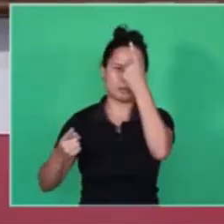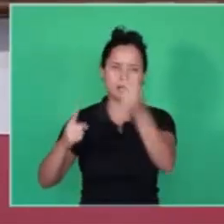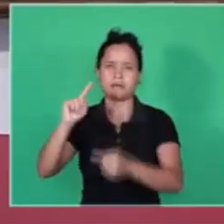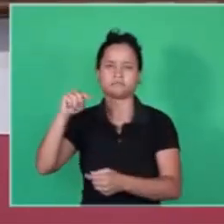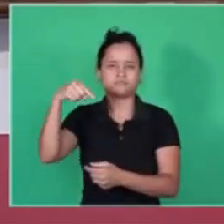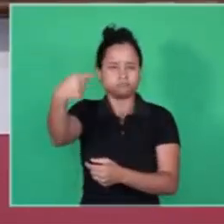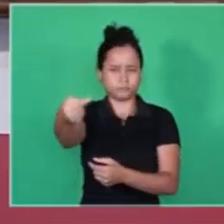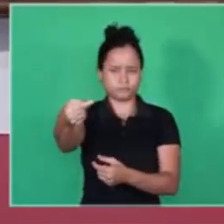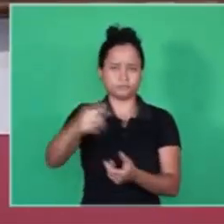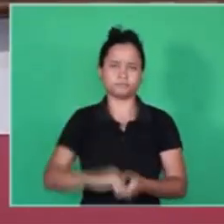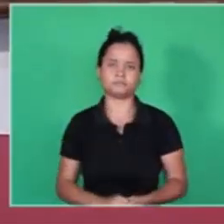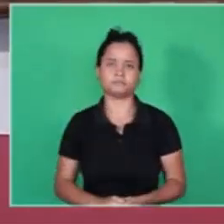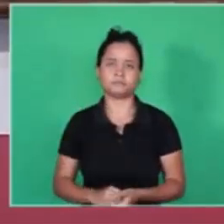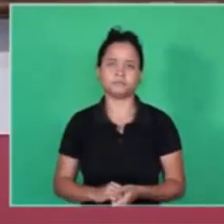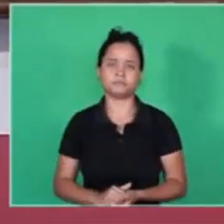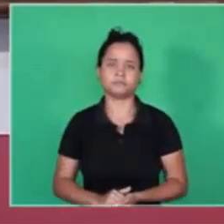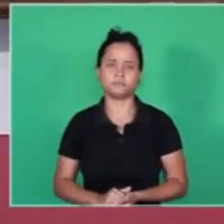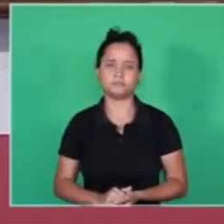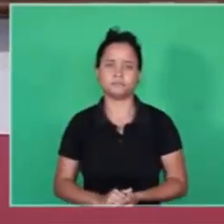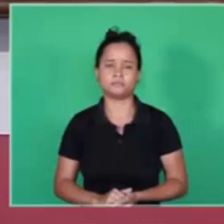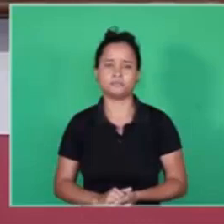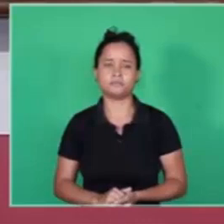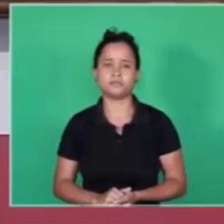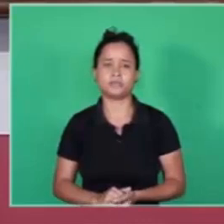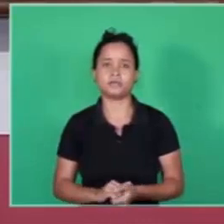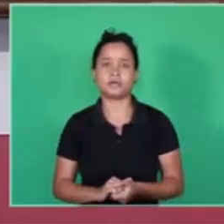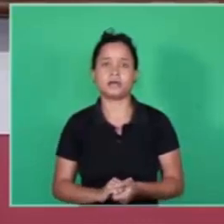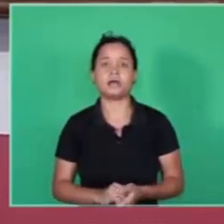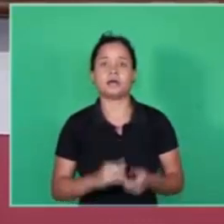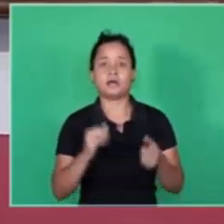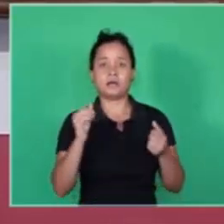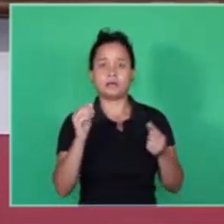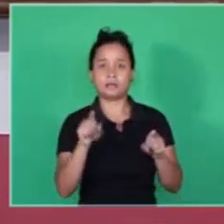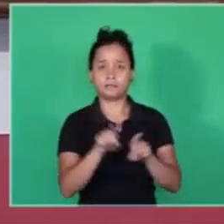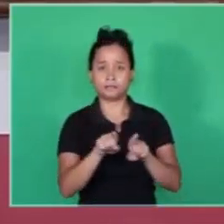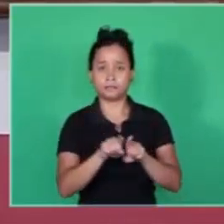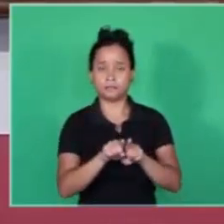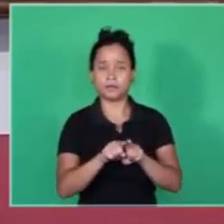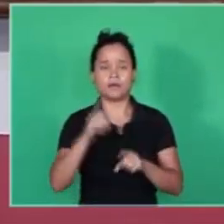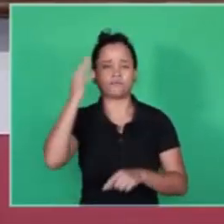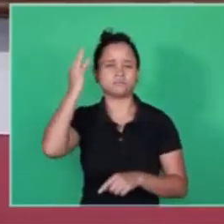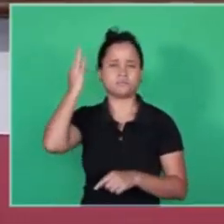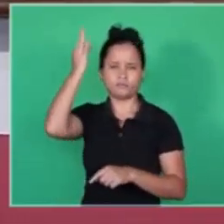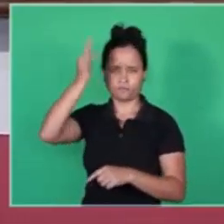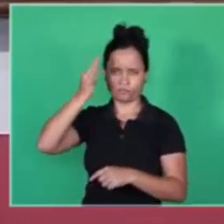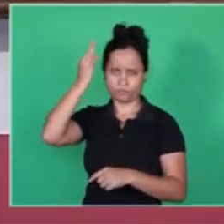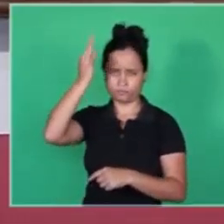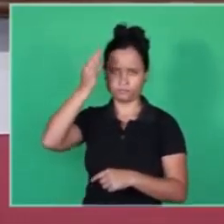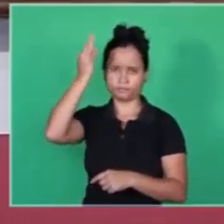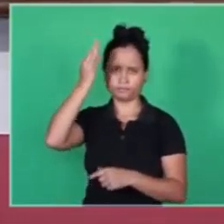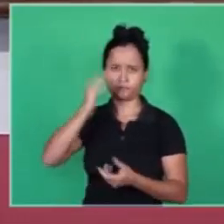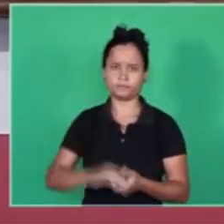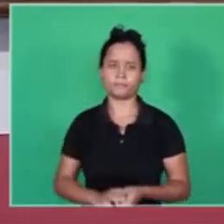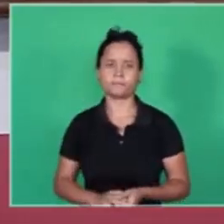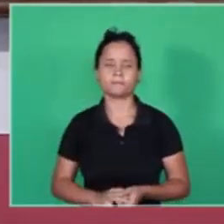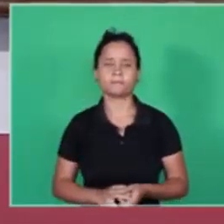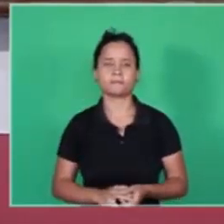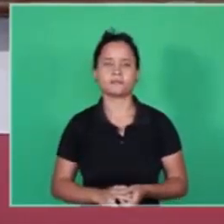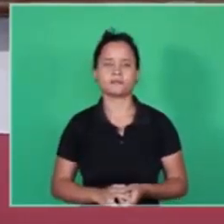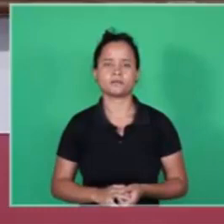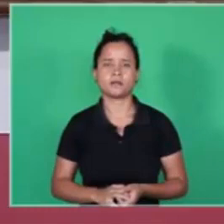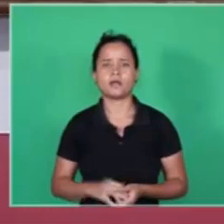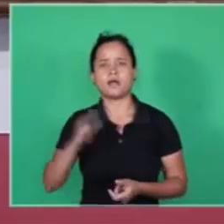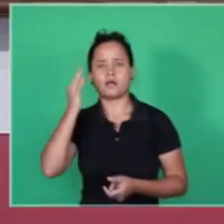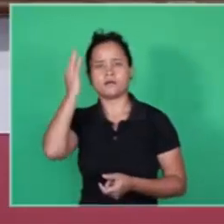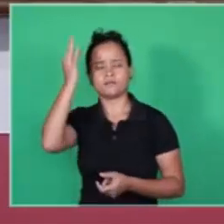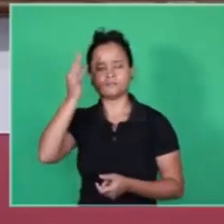Então, veja aqui. A filosofia, observe os irmãos, filosofia, a base da filosofia